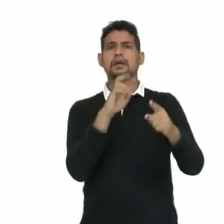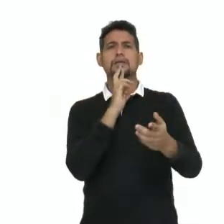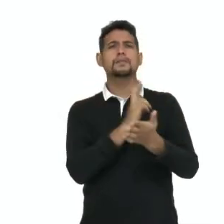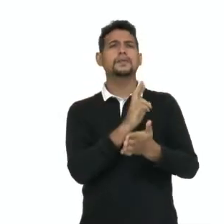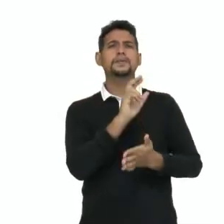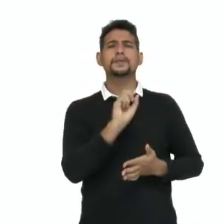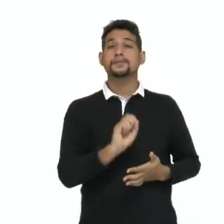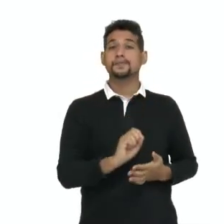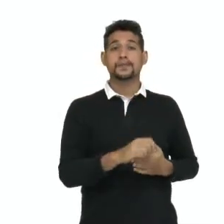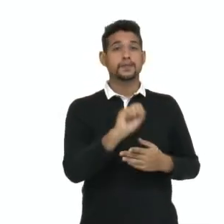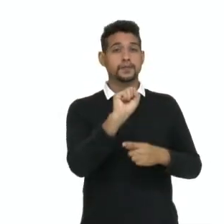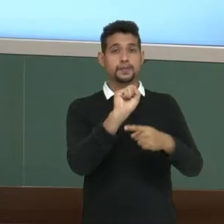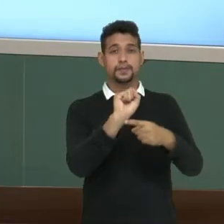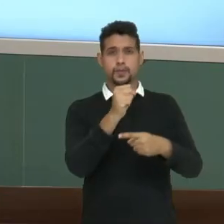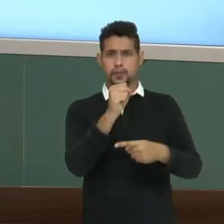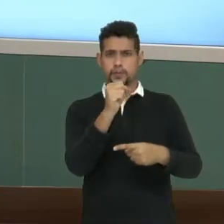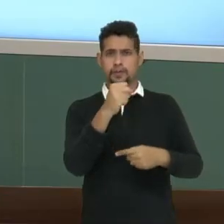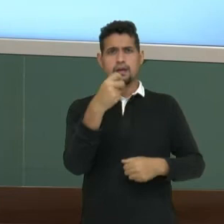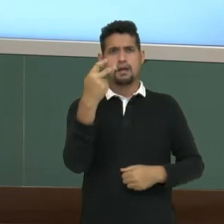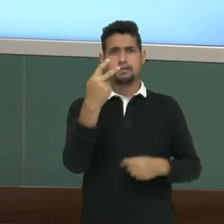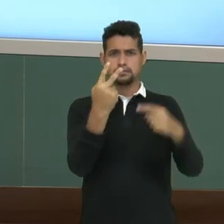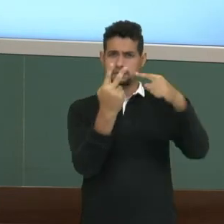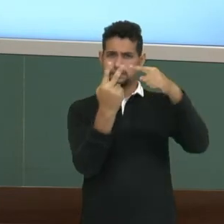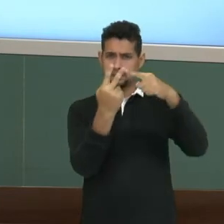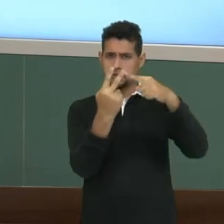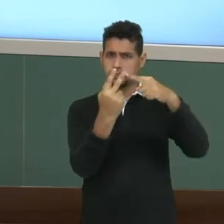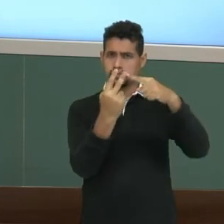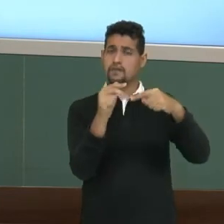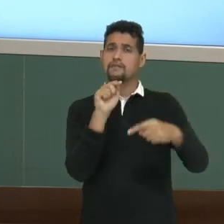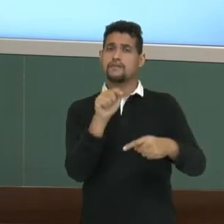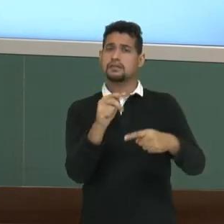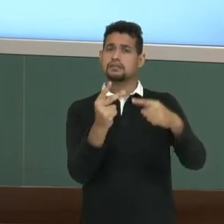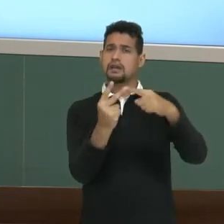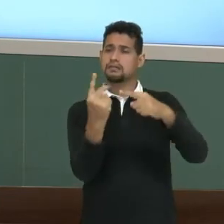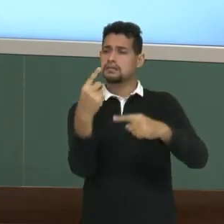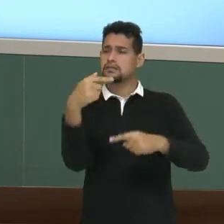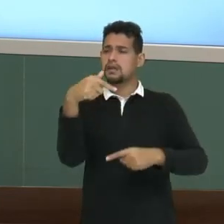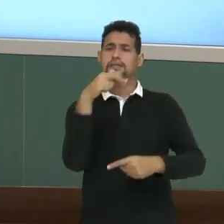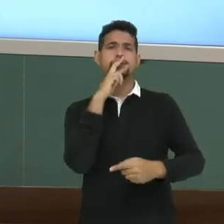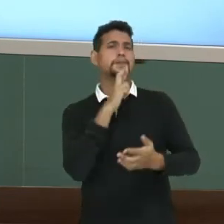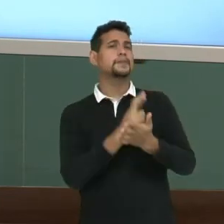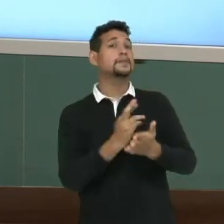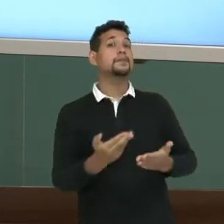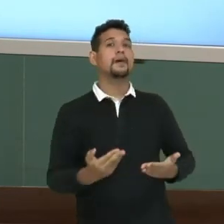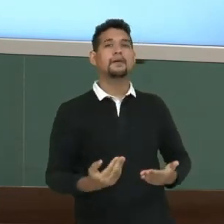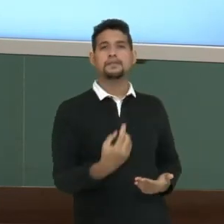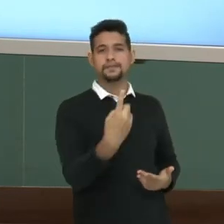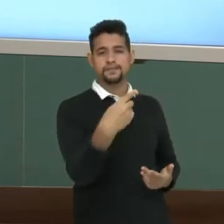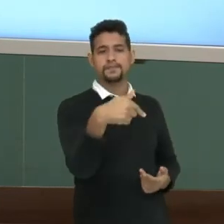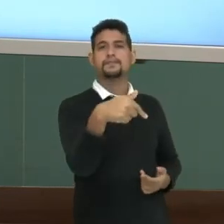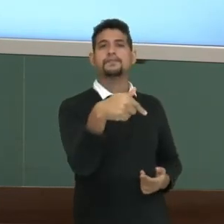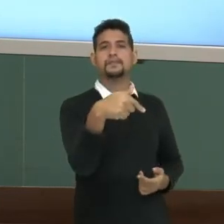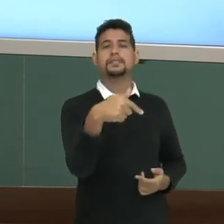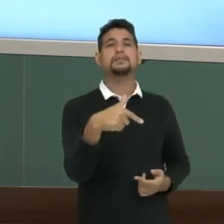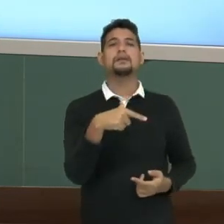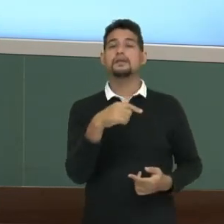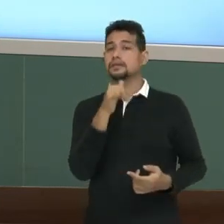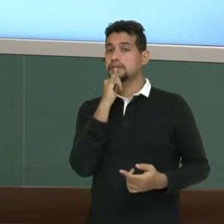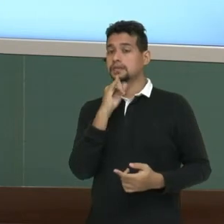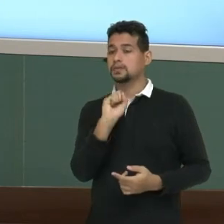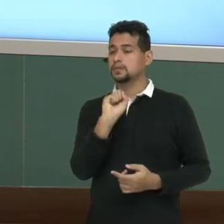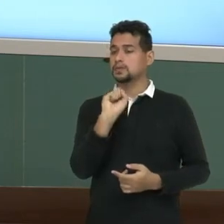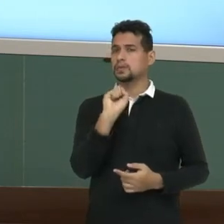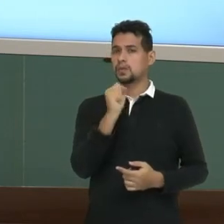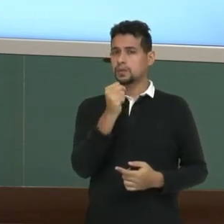Ficamos 8 raiz de 17, raiz de 17 vezes raiz de 17, vai dar 17. Então, ficamos 8 raiz